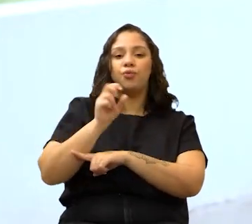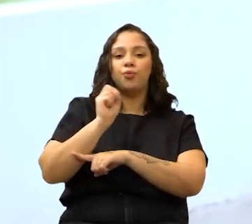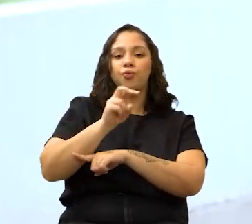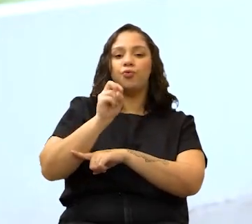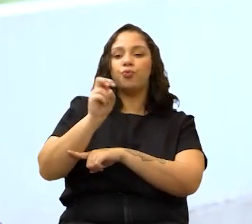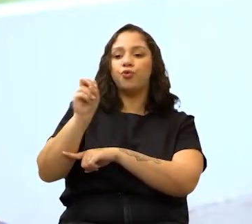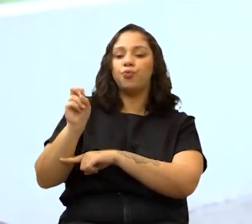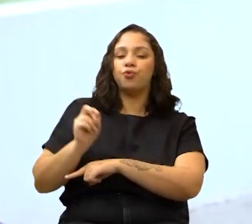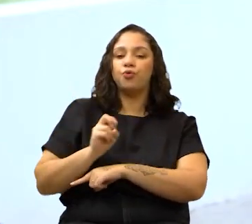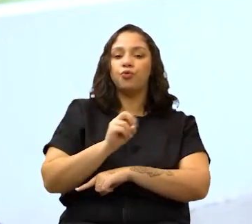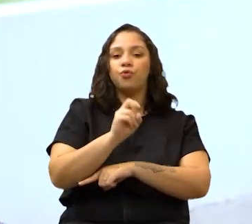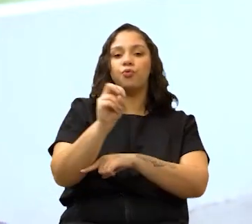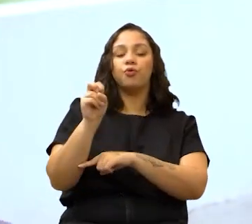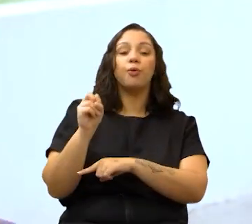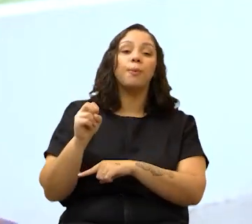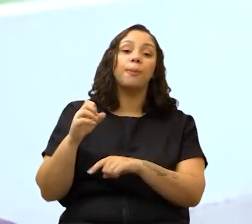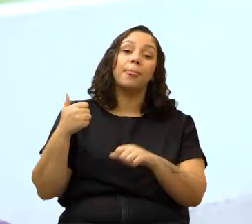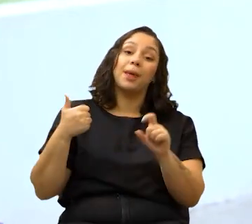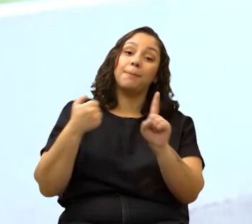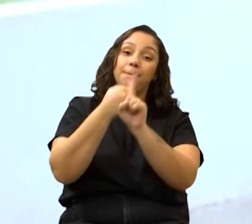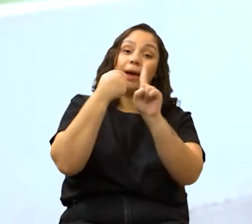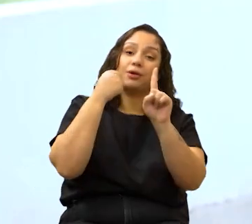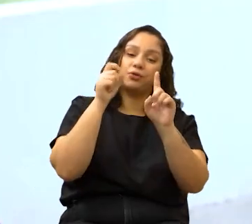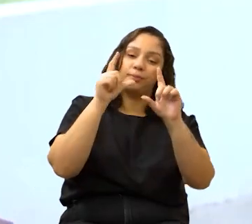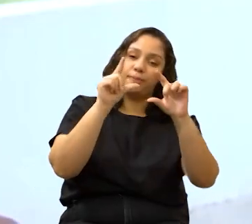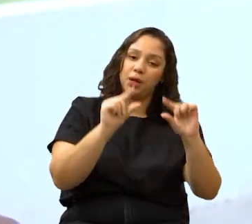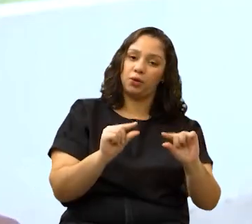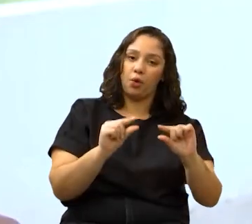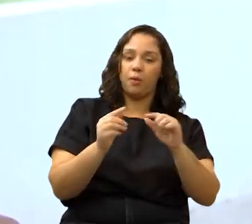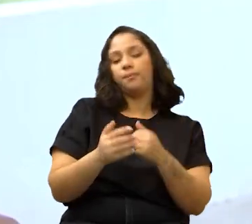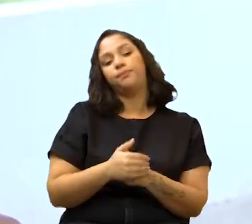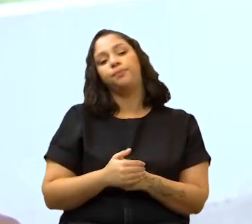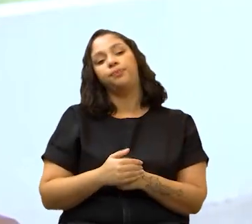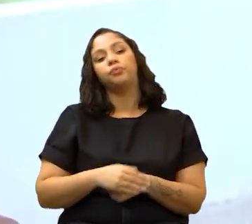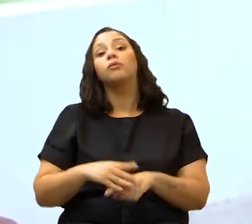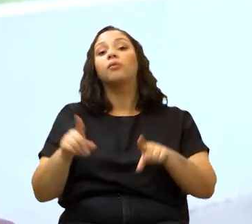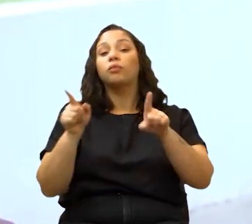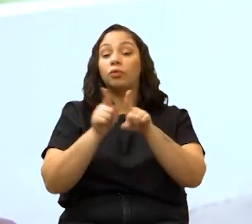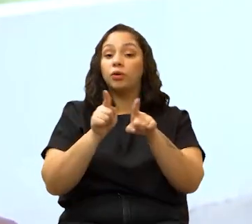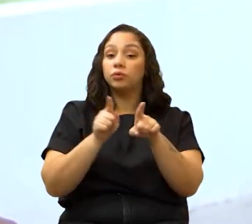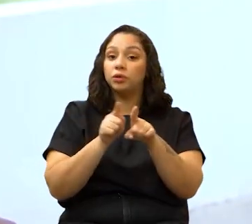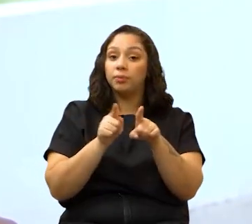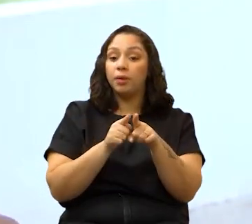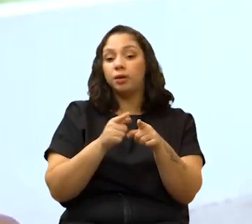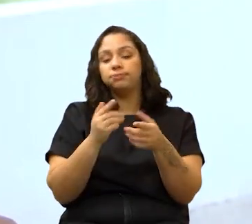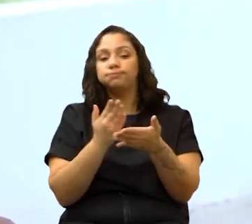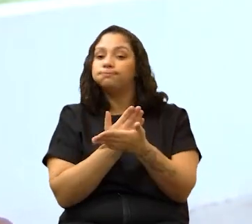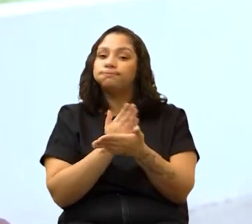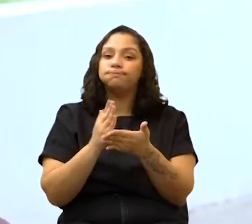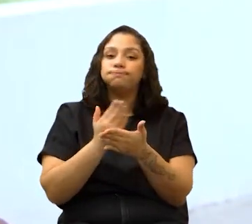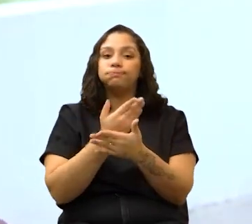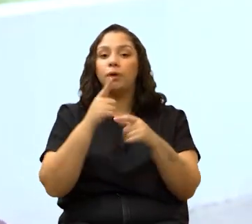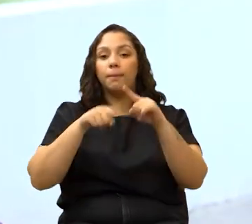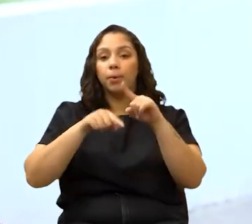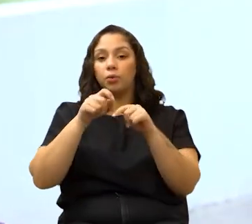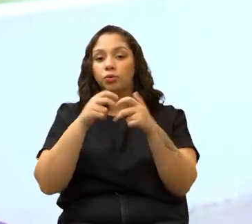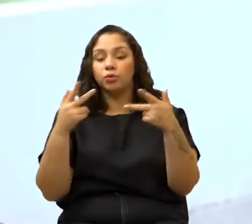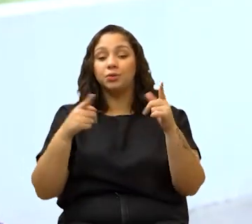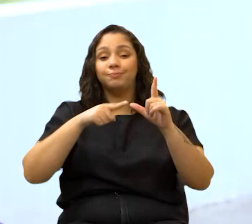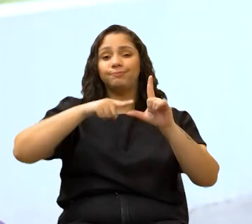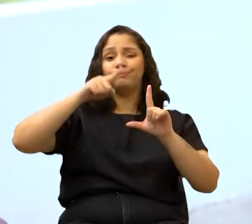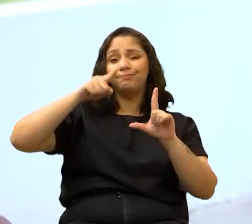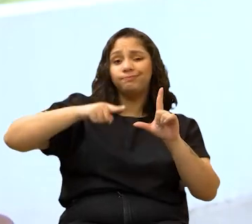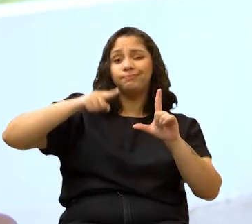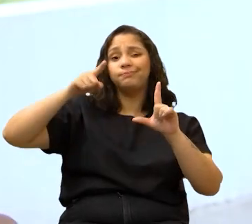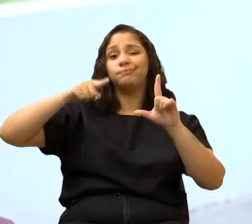em que esses impactos estão menores. Agora, dentro disso, a gente pode ter, para um ou outro produto,